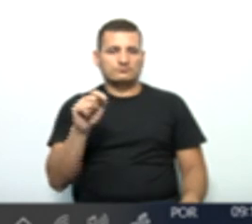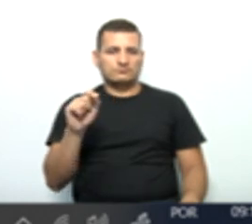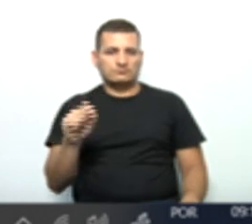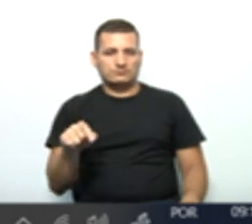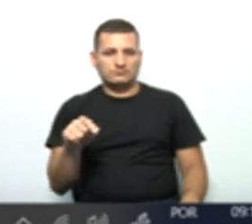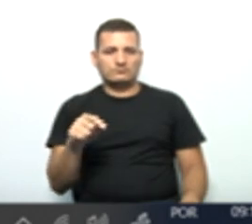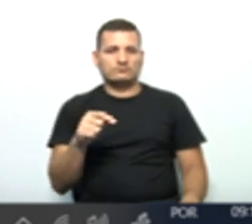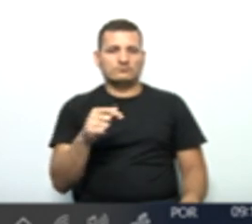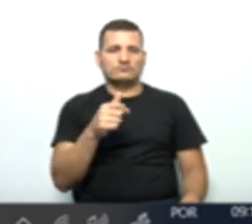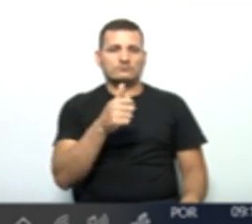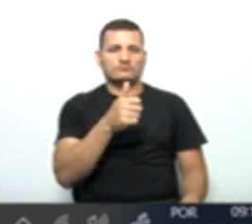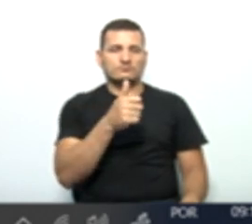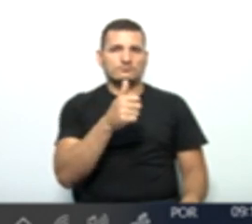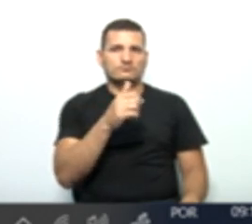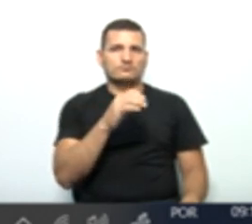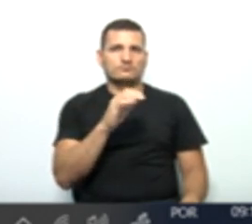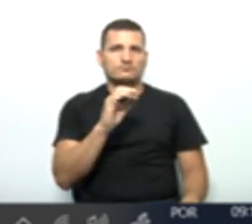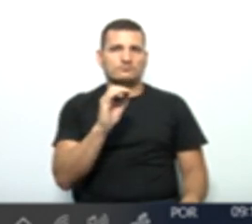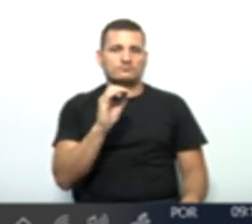Continua.